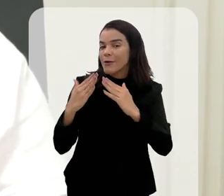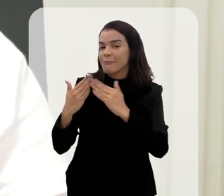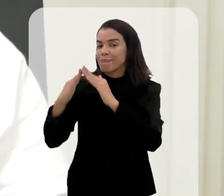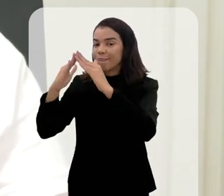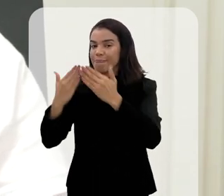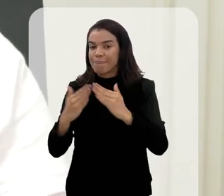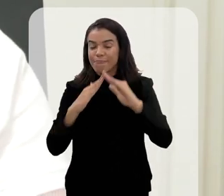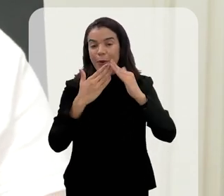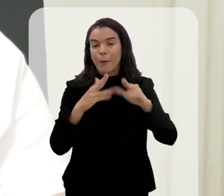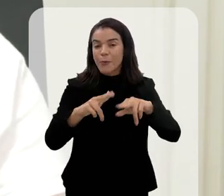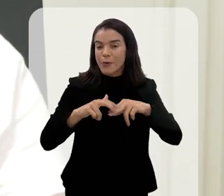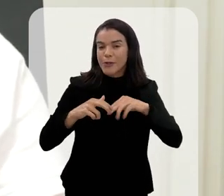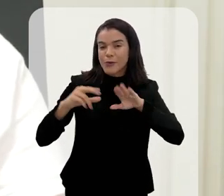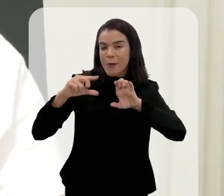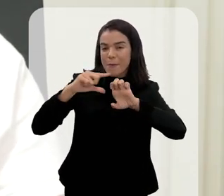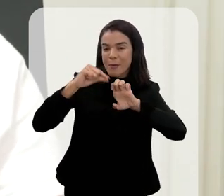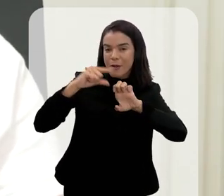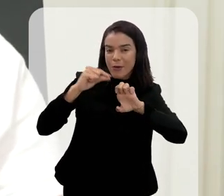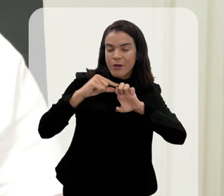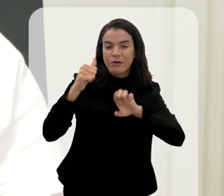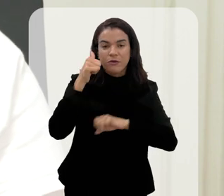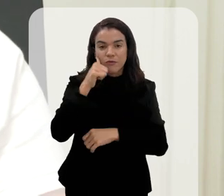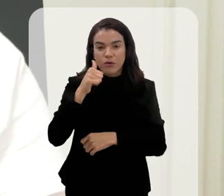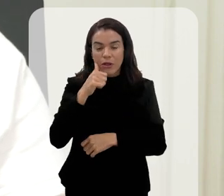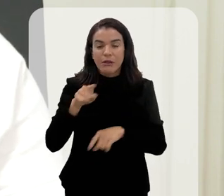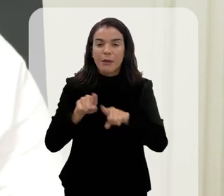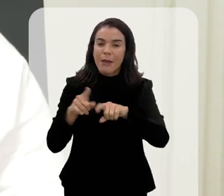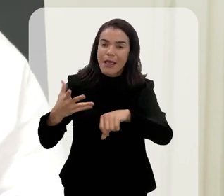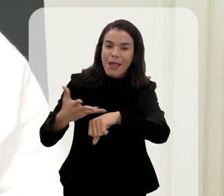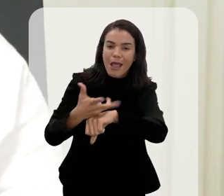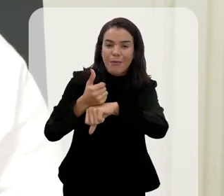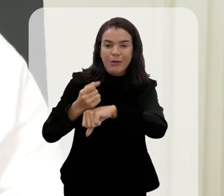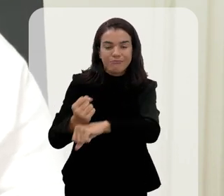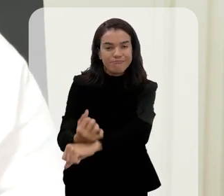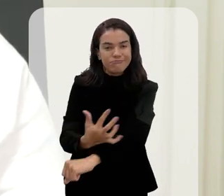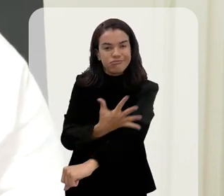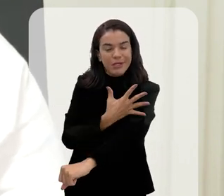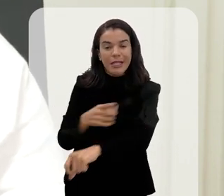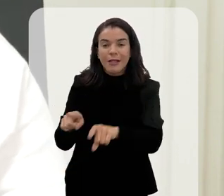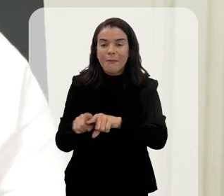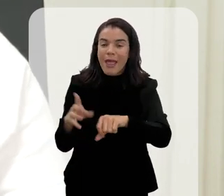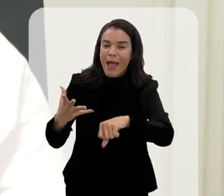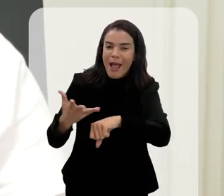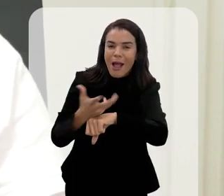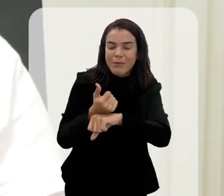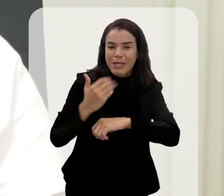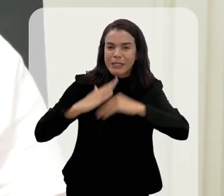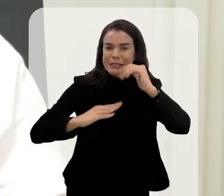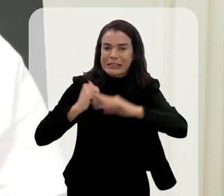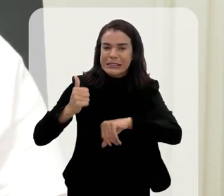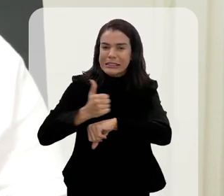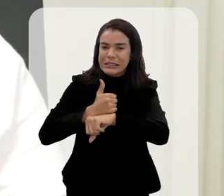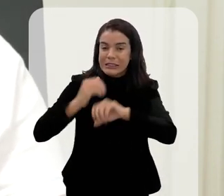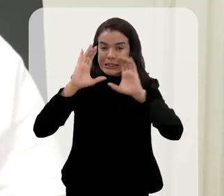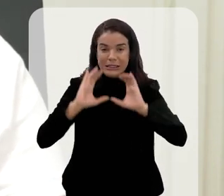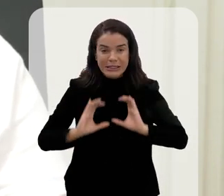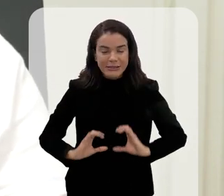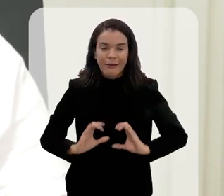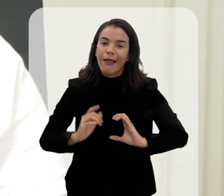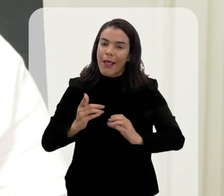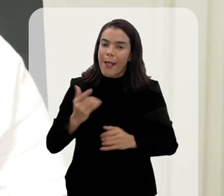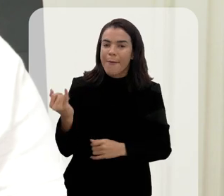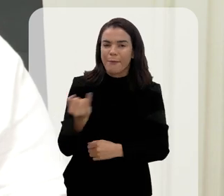favelas. Então, o empreendedorismo feminino e o desenvolvimento tanto dessas habilidades socioemocionais como as habilidades profissionais